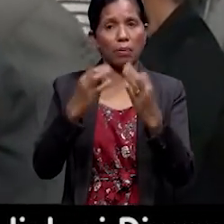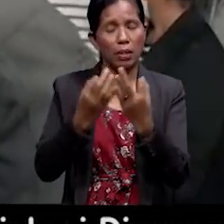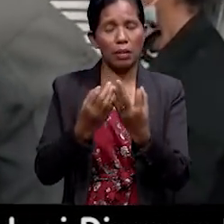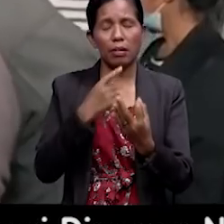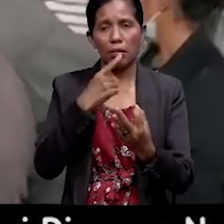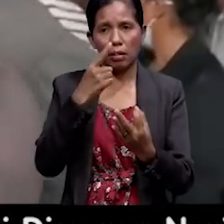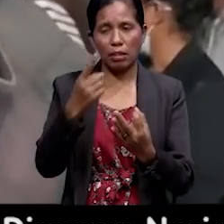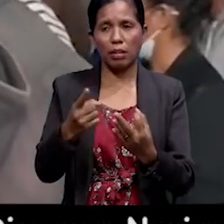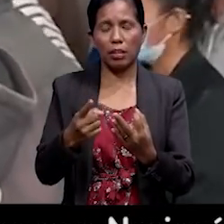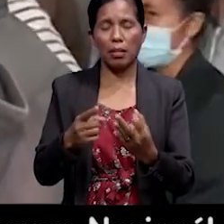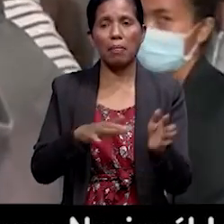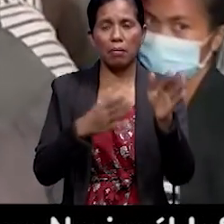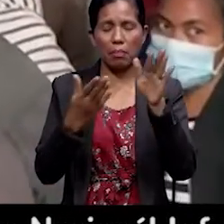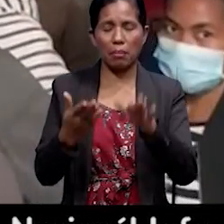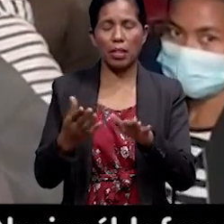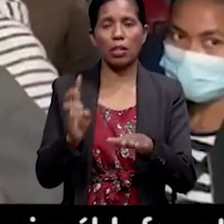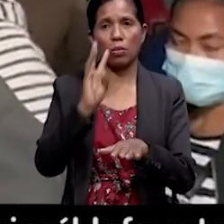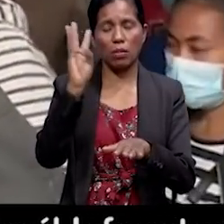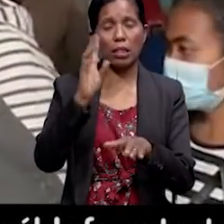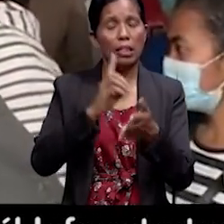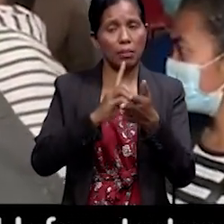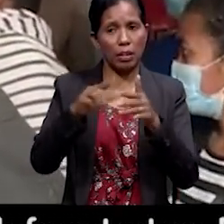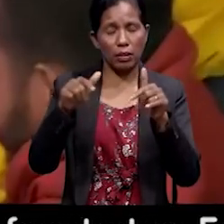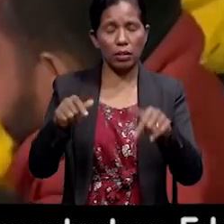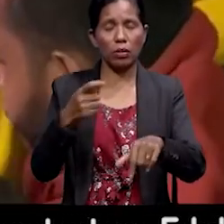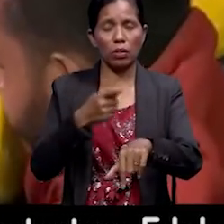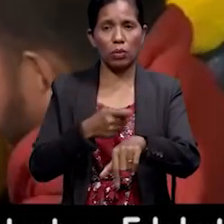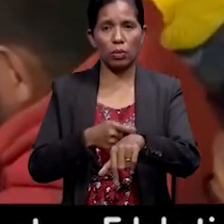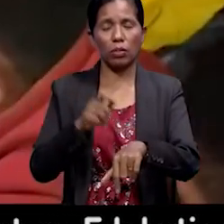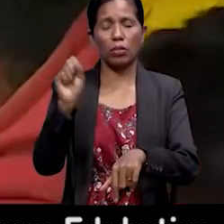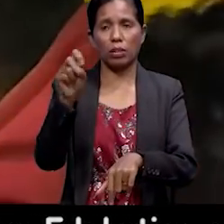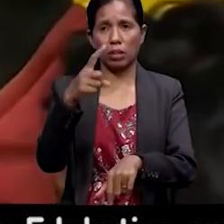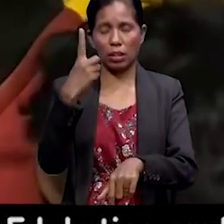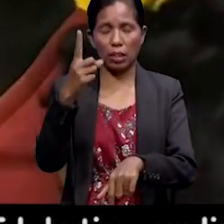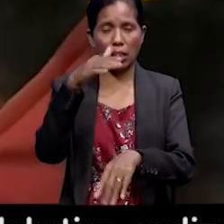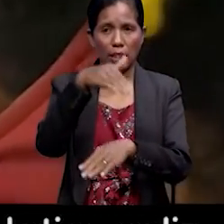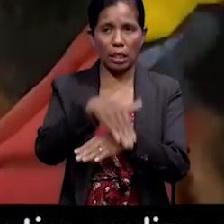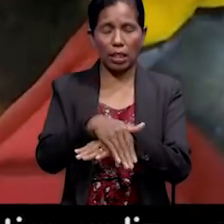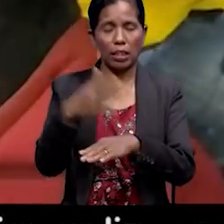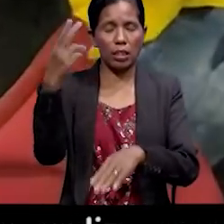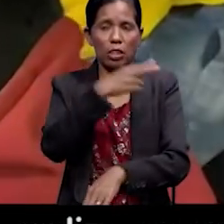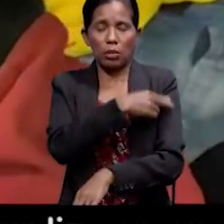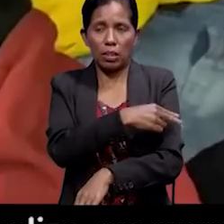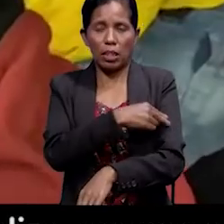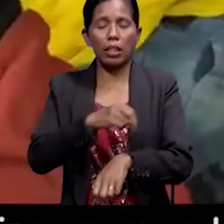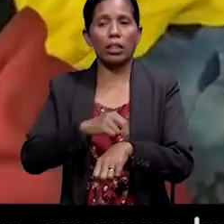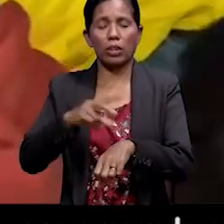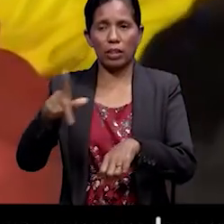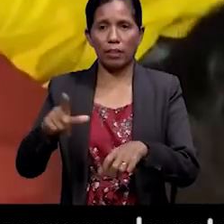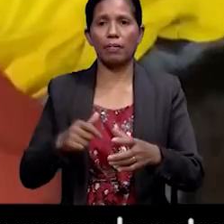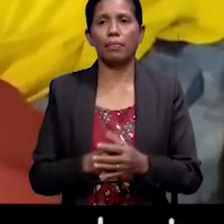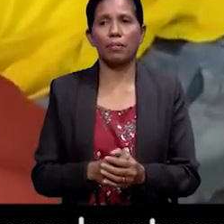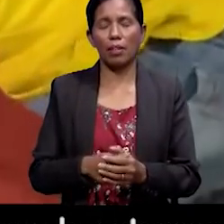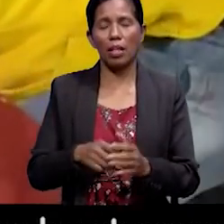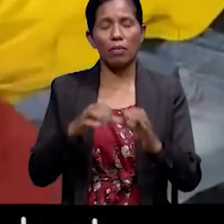bangira mati bien hakotu isi a quarta semana ne mais ou menos tuku sanu resin ida kalan ia Hospital Nacional. Tamba ne